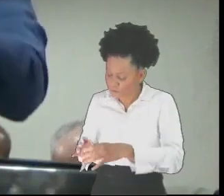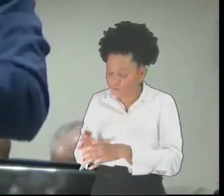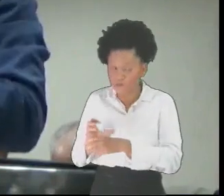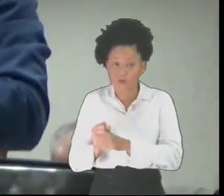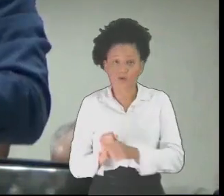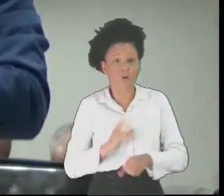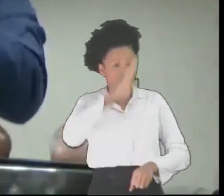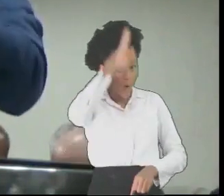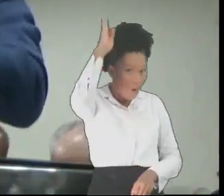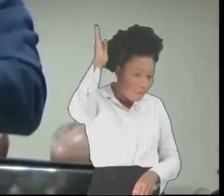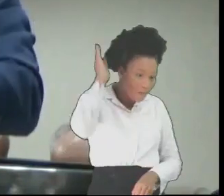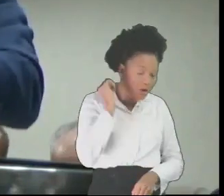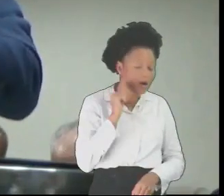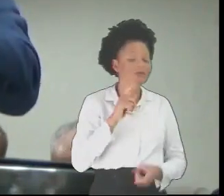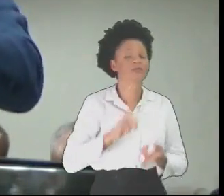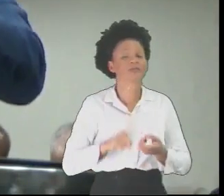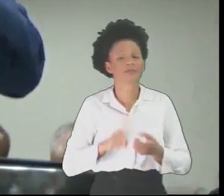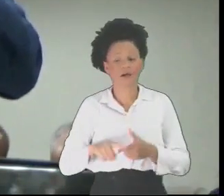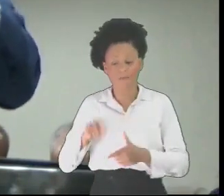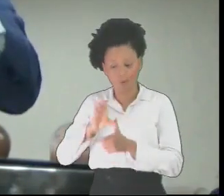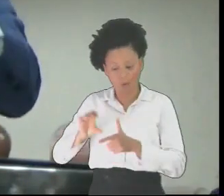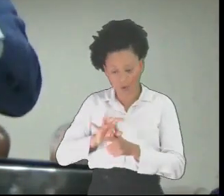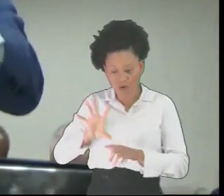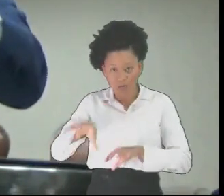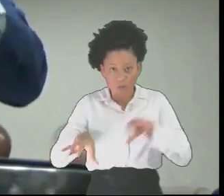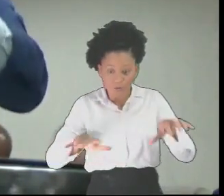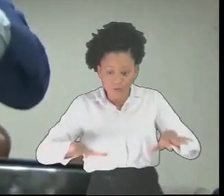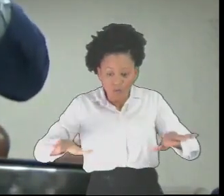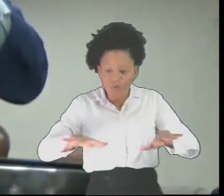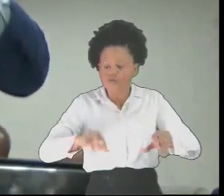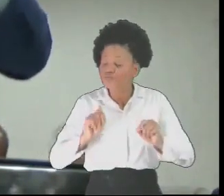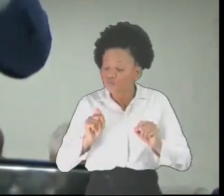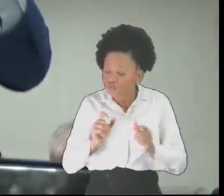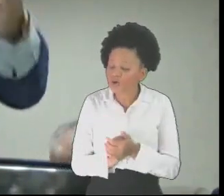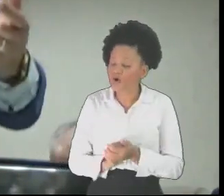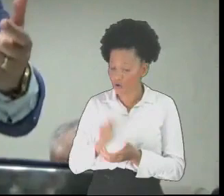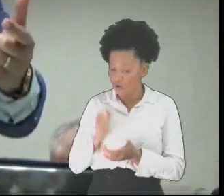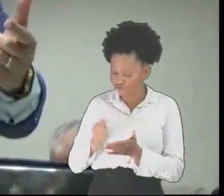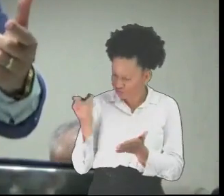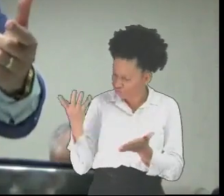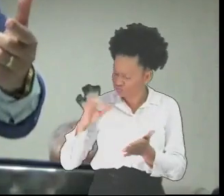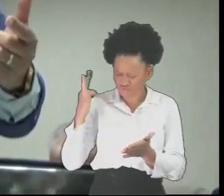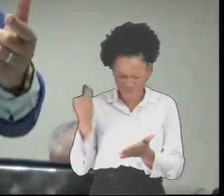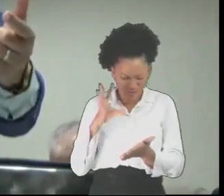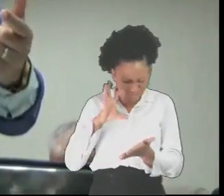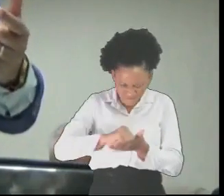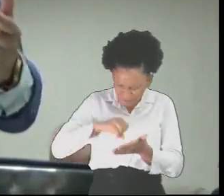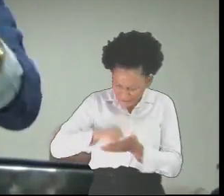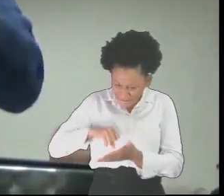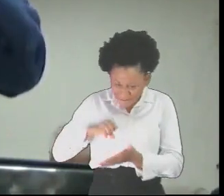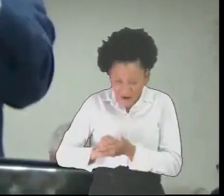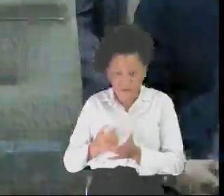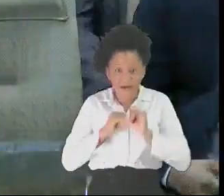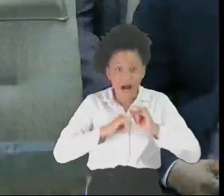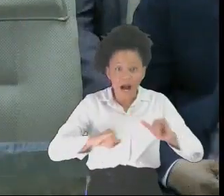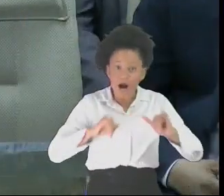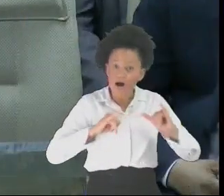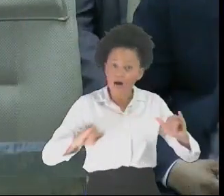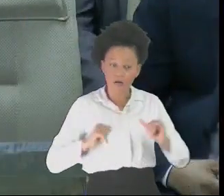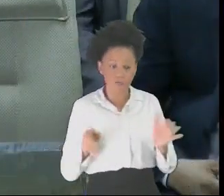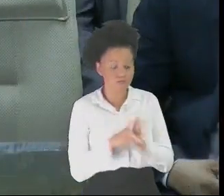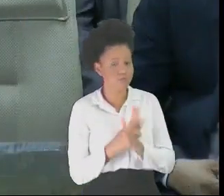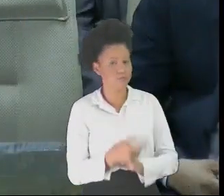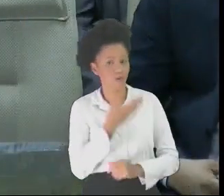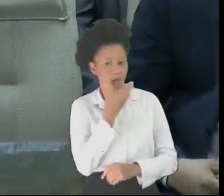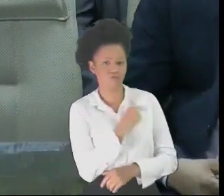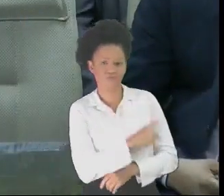carta aos Coríntios, ele diz que aquilo que foi escrito para aviso nosso. O próprio Paulo, ele